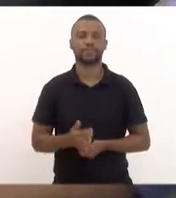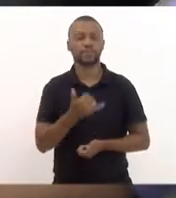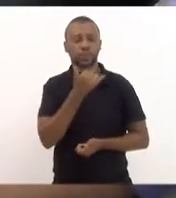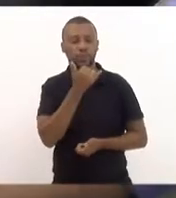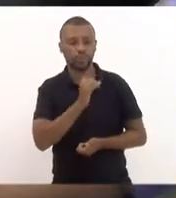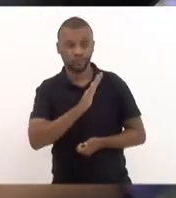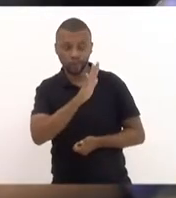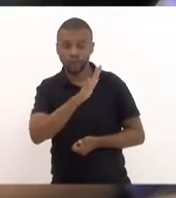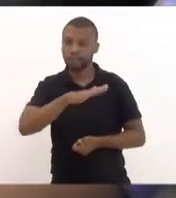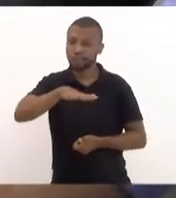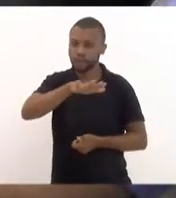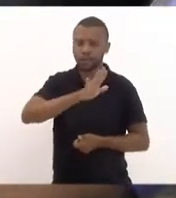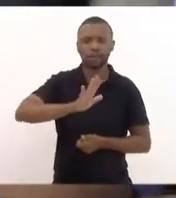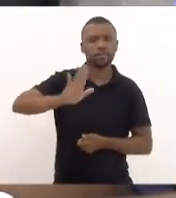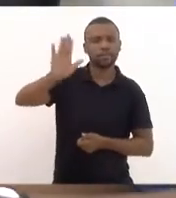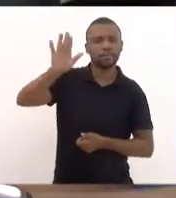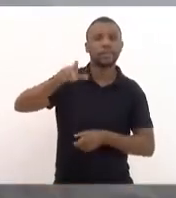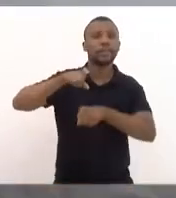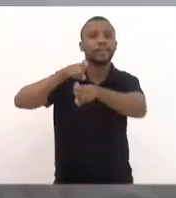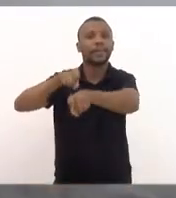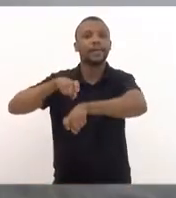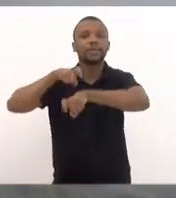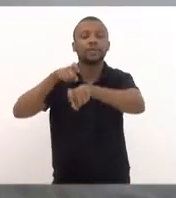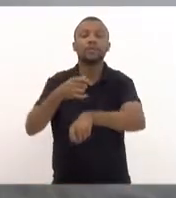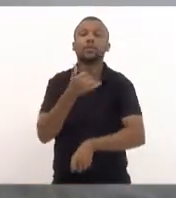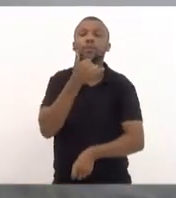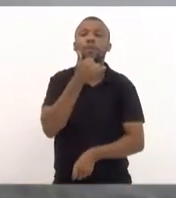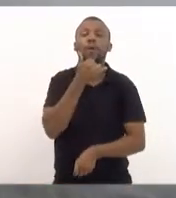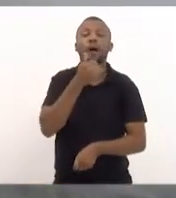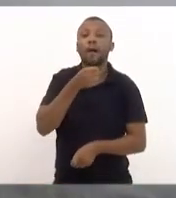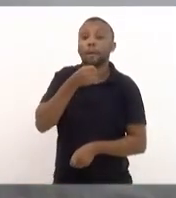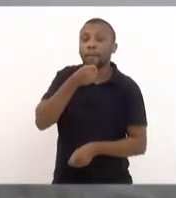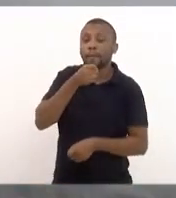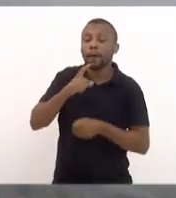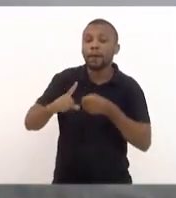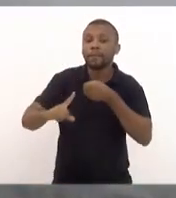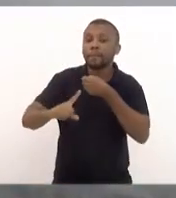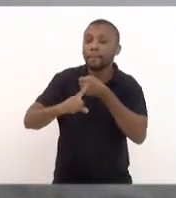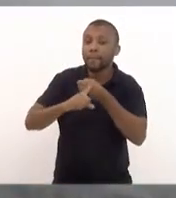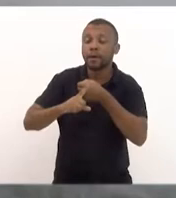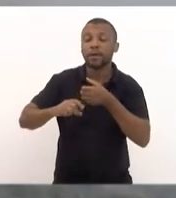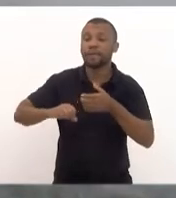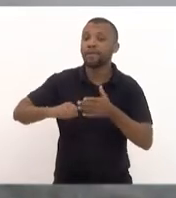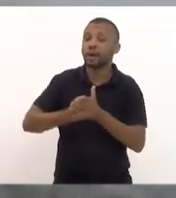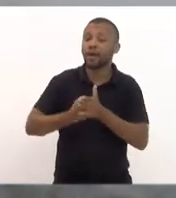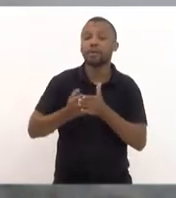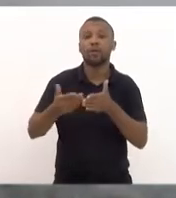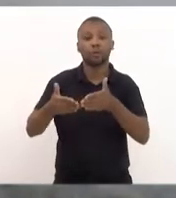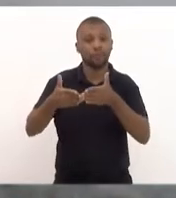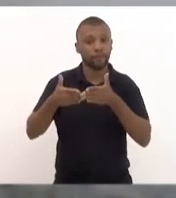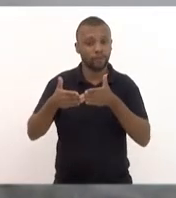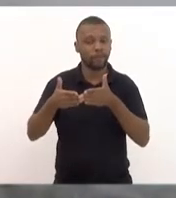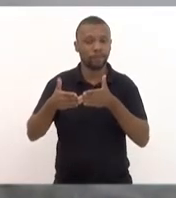da agricultura está aí. Pessoal, é só o microfone de quem está no modo híbrido, modo remoto. Por